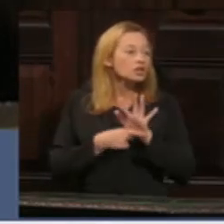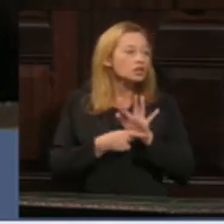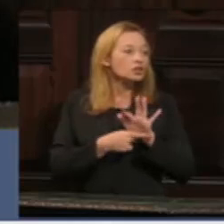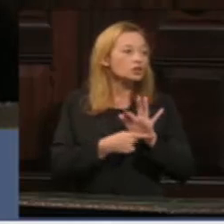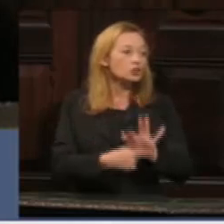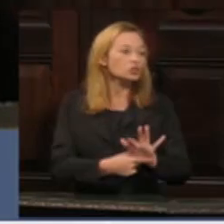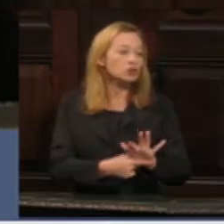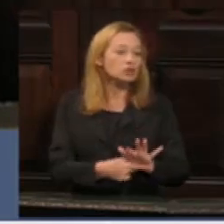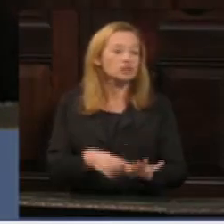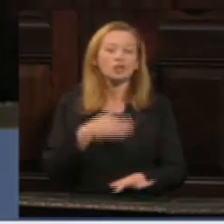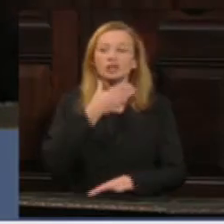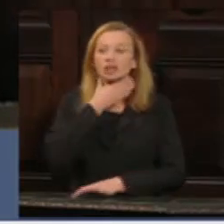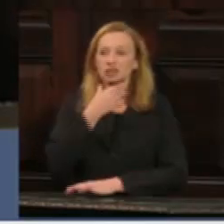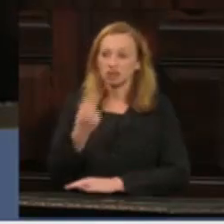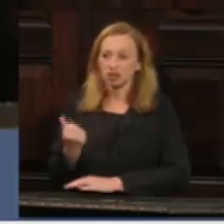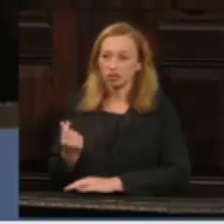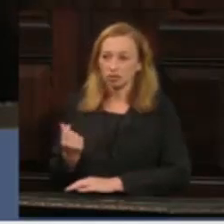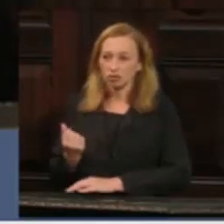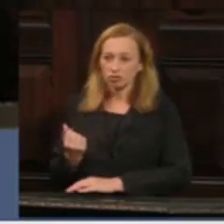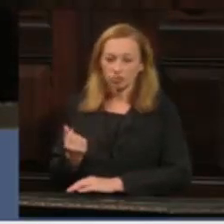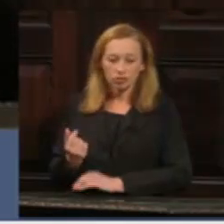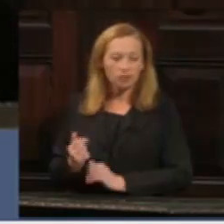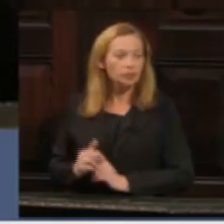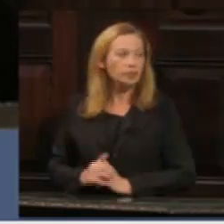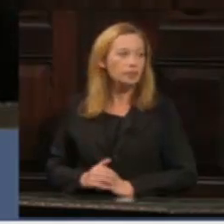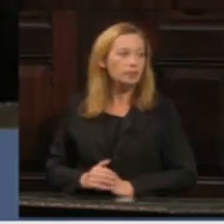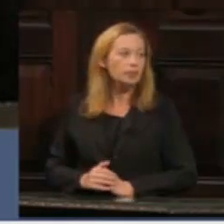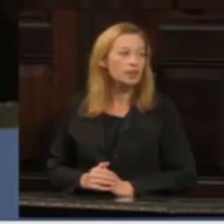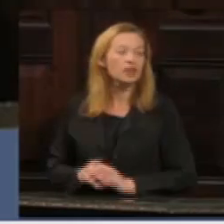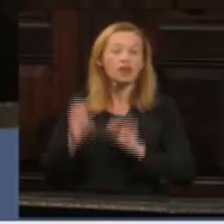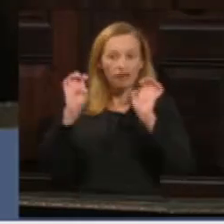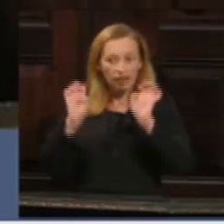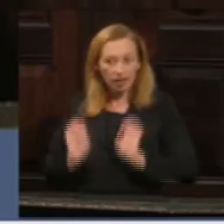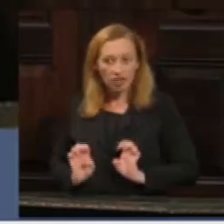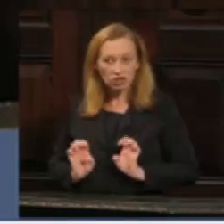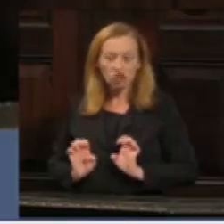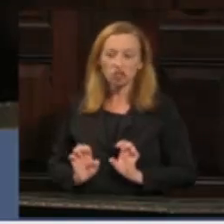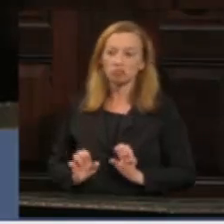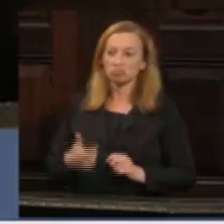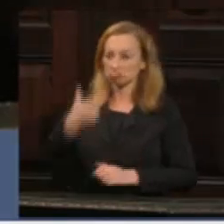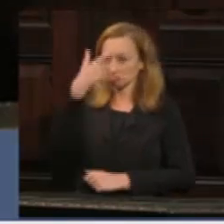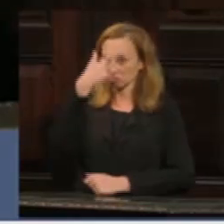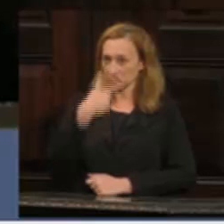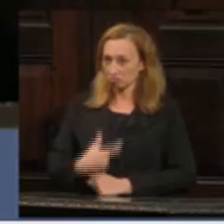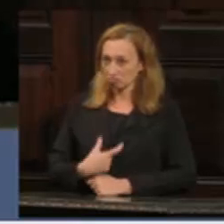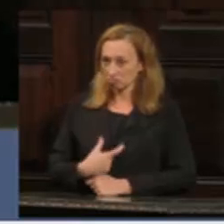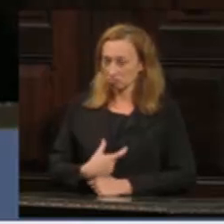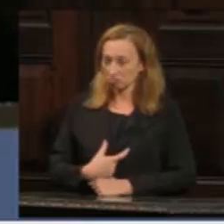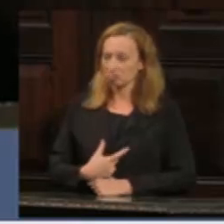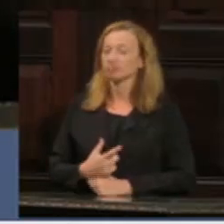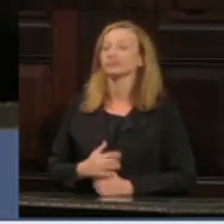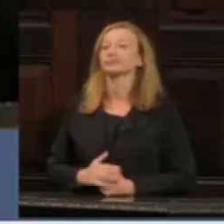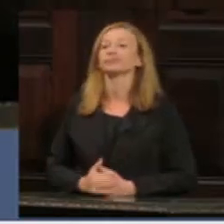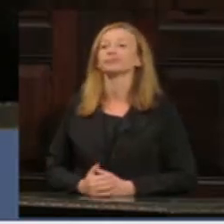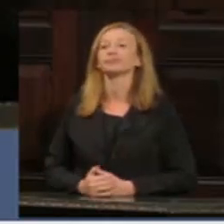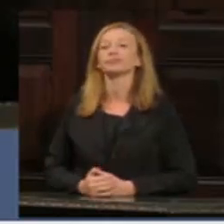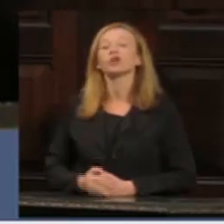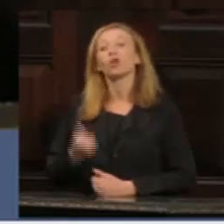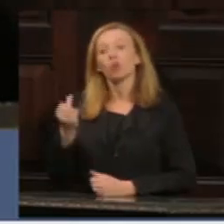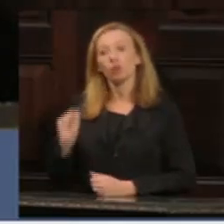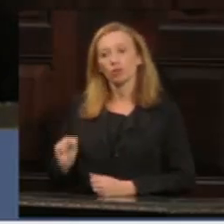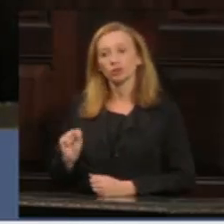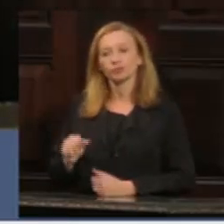crise econômica, financeira, ética, moral e de gestão.